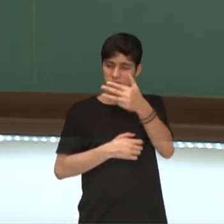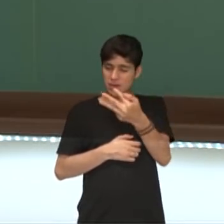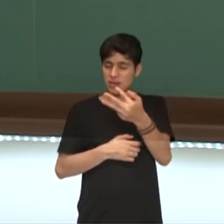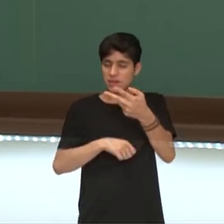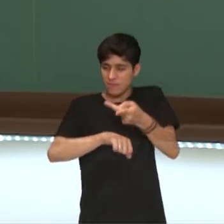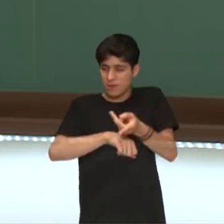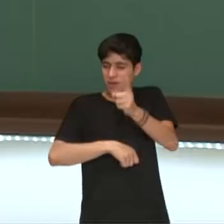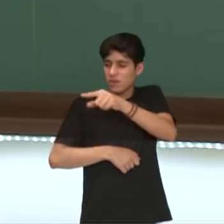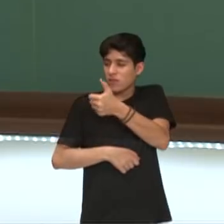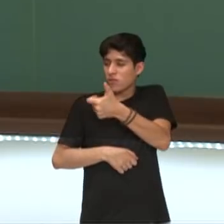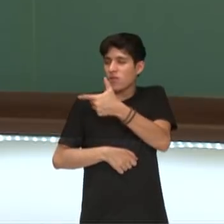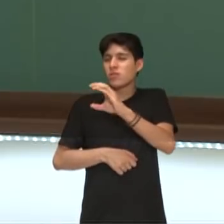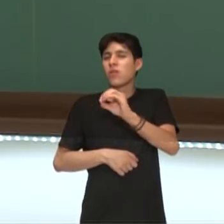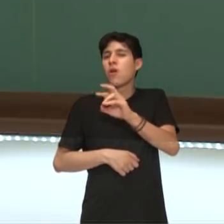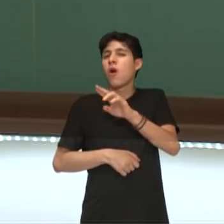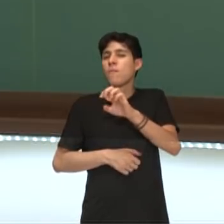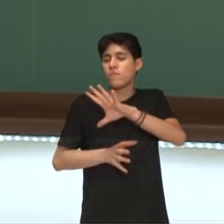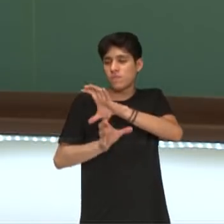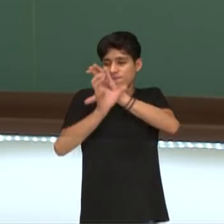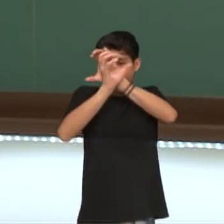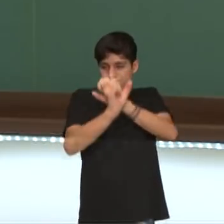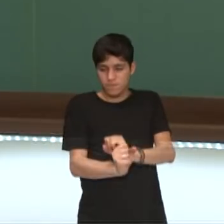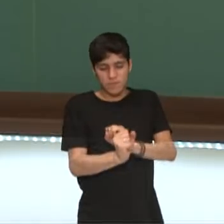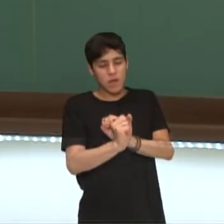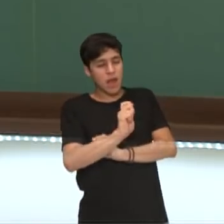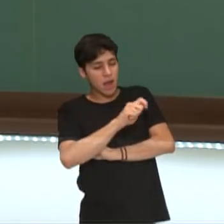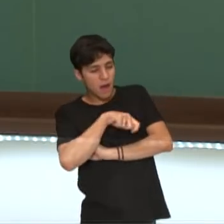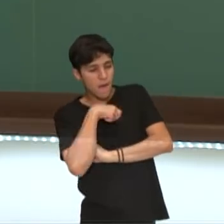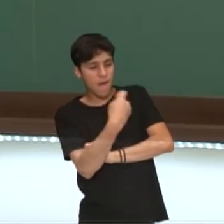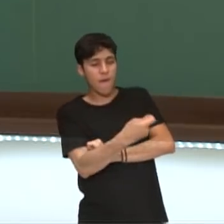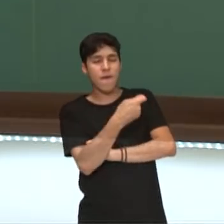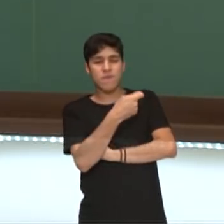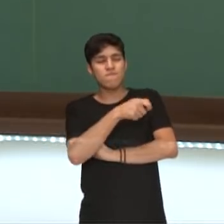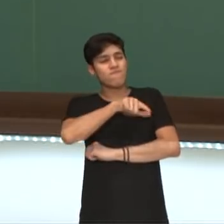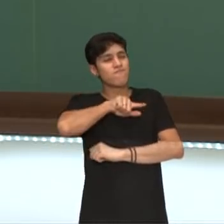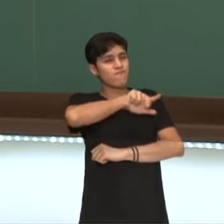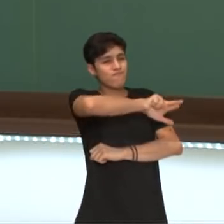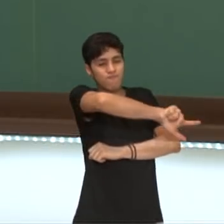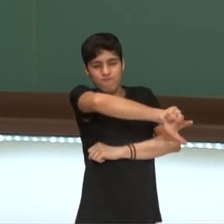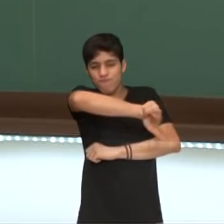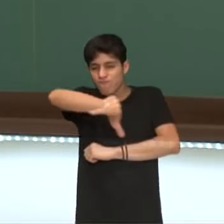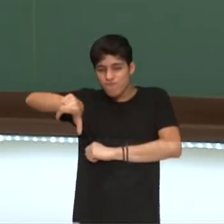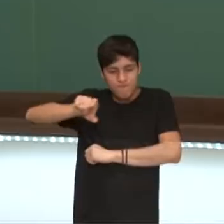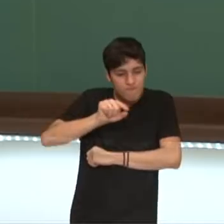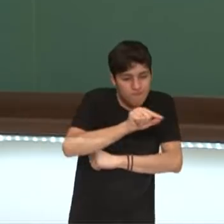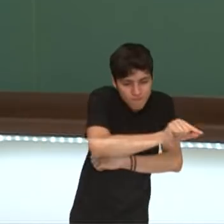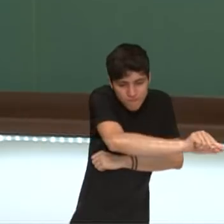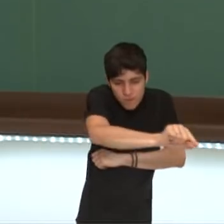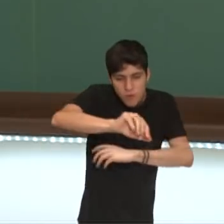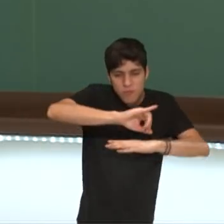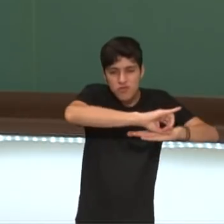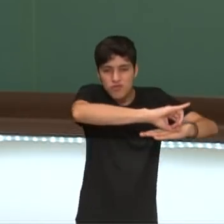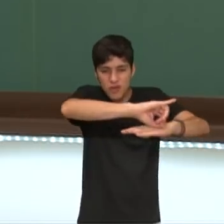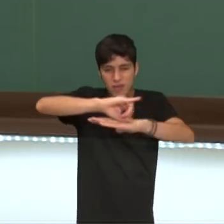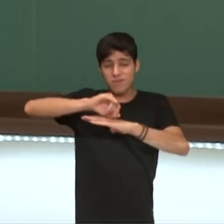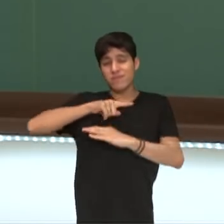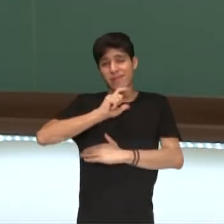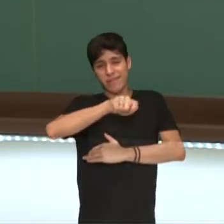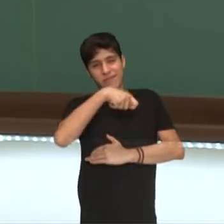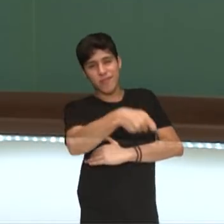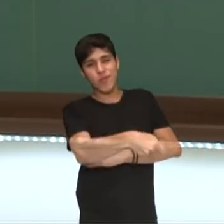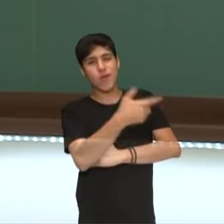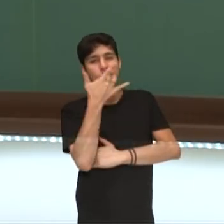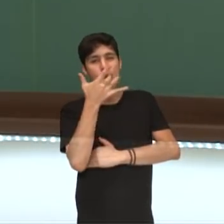e 12 de cobre, formando aqui o que a gente conhece aí com várias coisas onde se utiliza